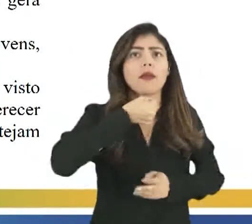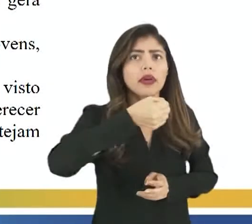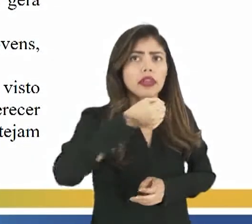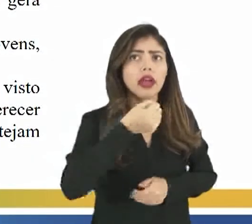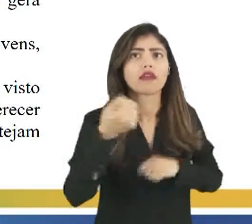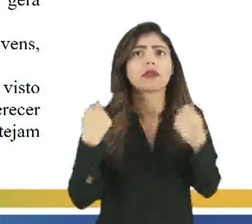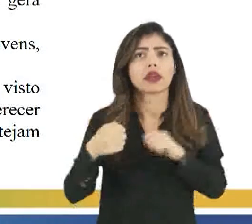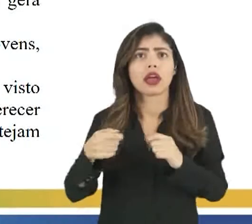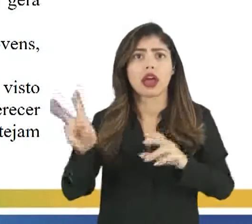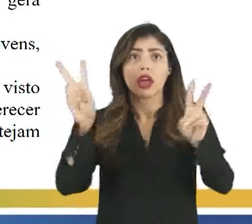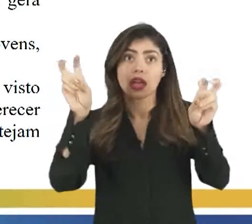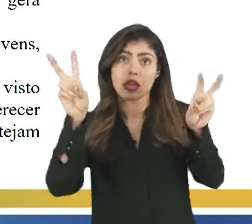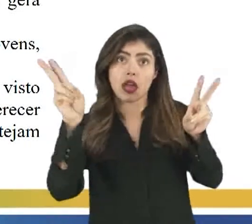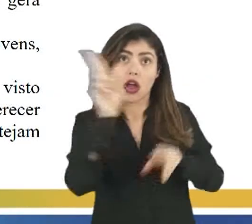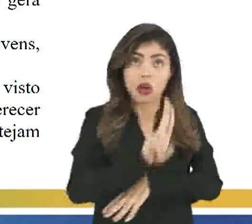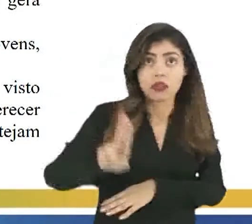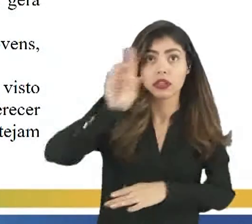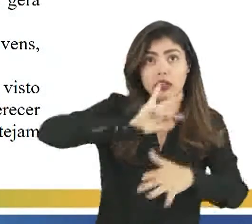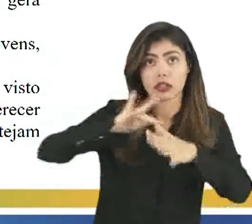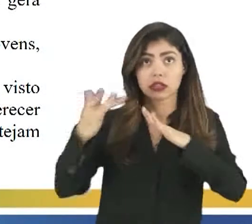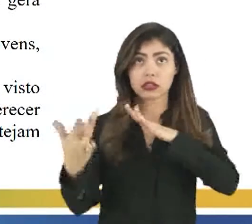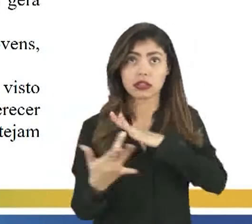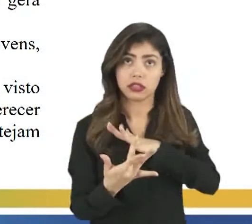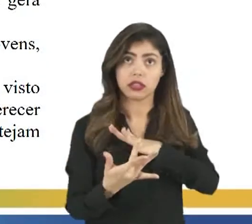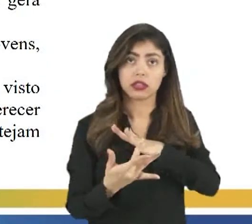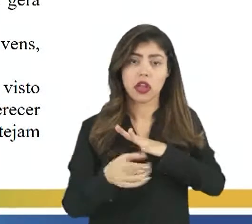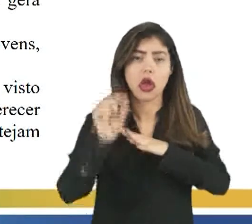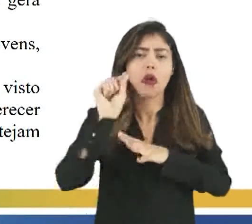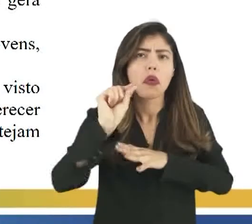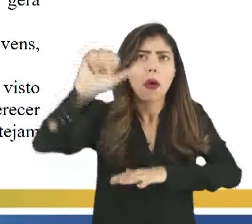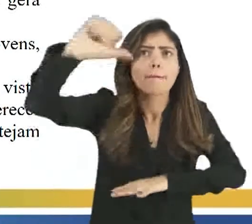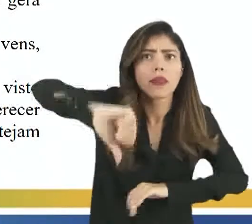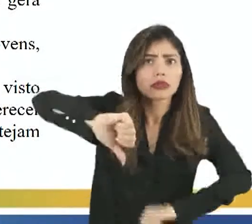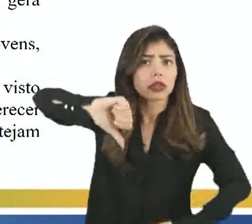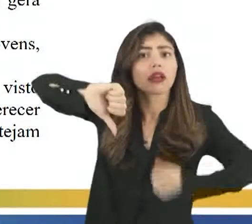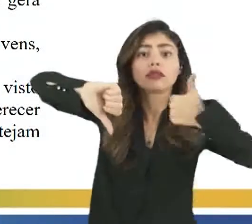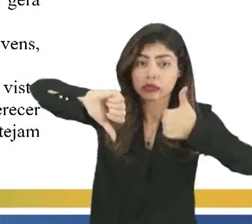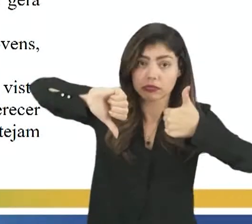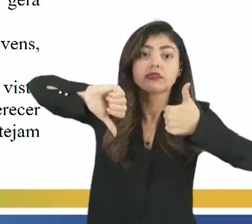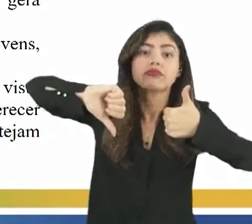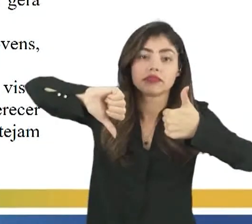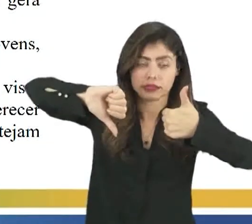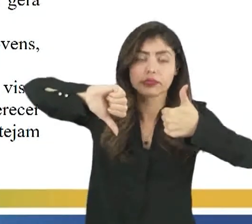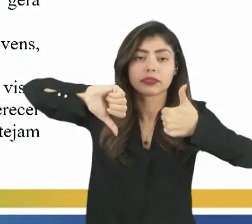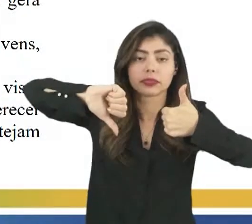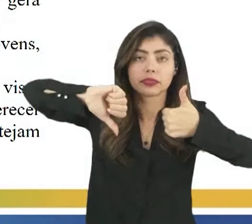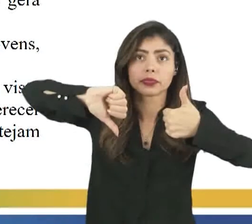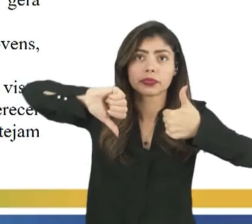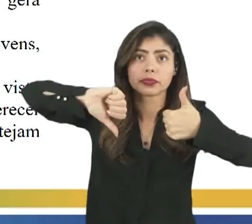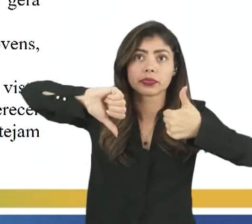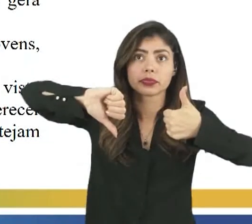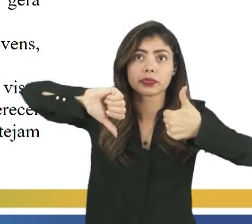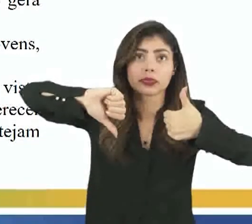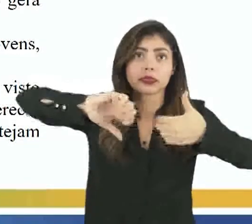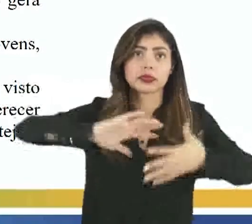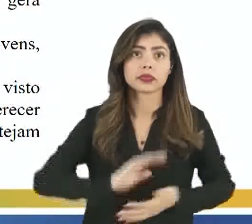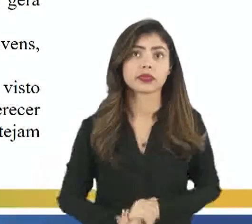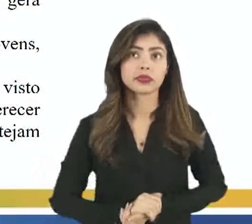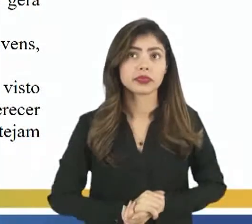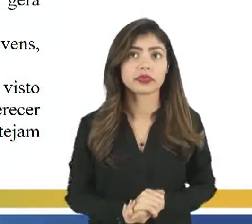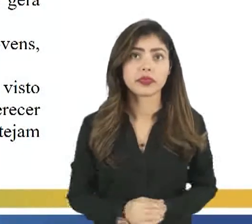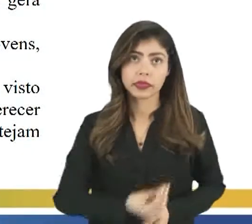sua reportagem deverá tratar sobre a utilização das redes sociais, né? Afeta positivamente